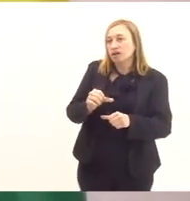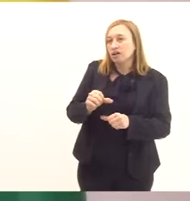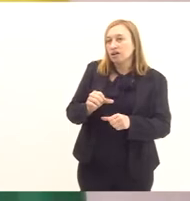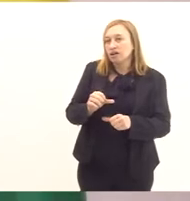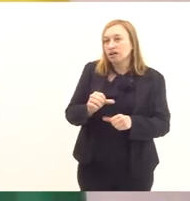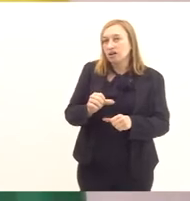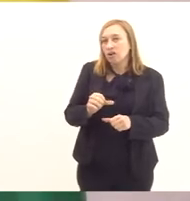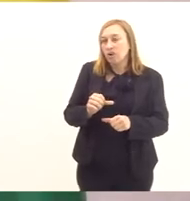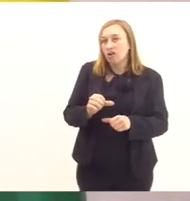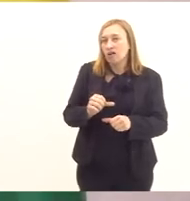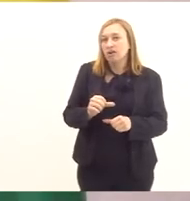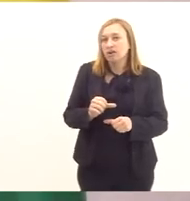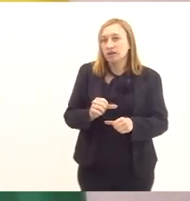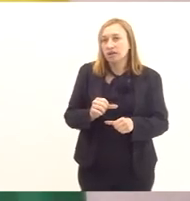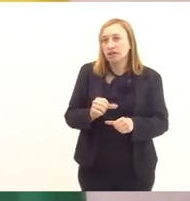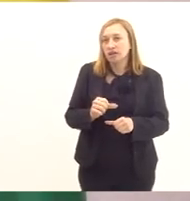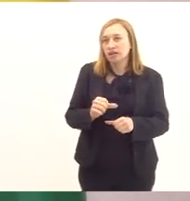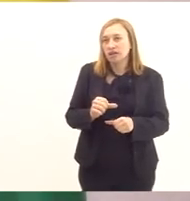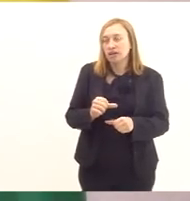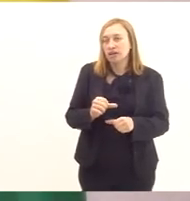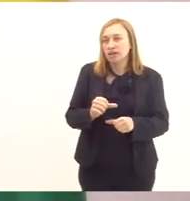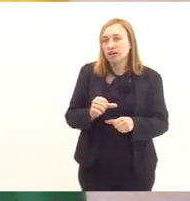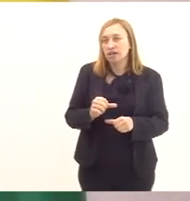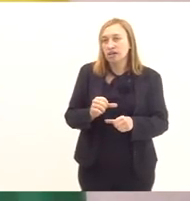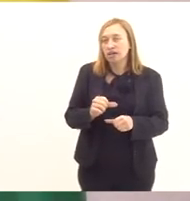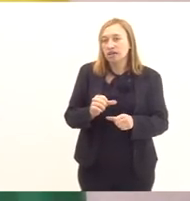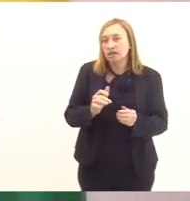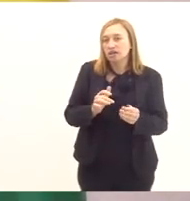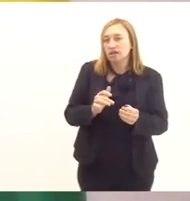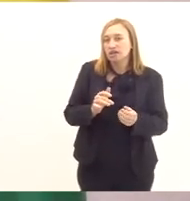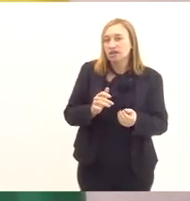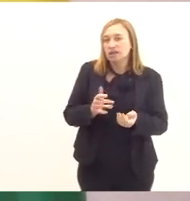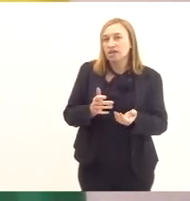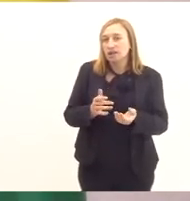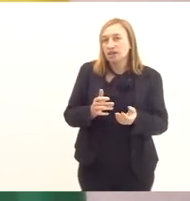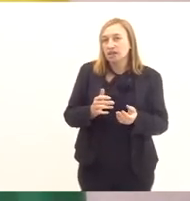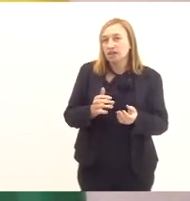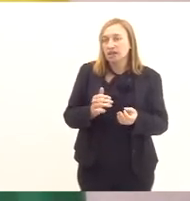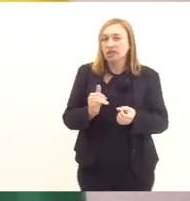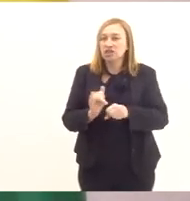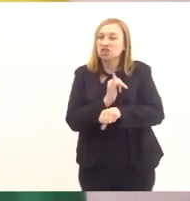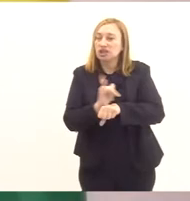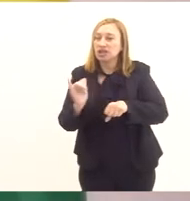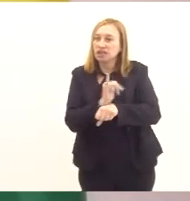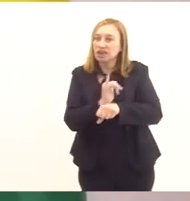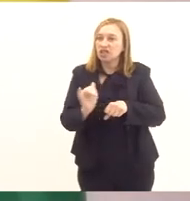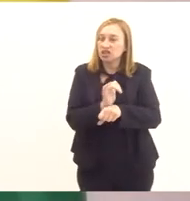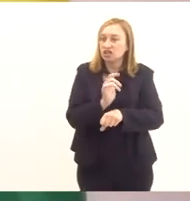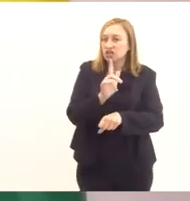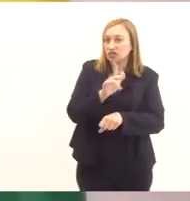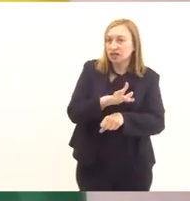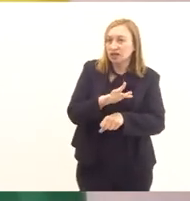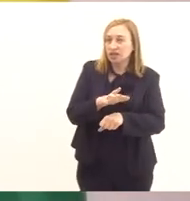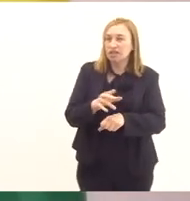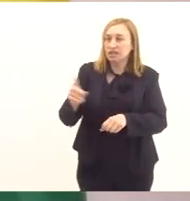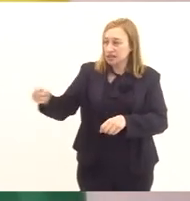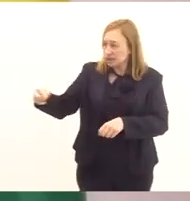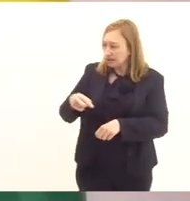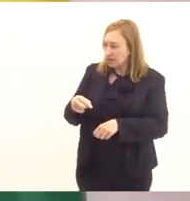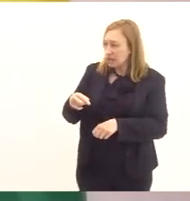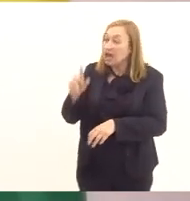que ele veio aqui toda vez que ele vem aqui ele resolve Deputado Alexandre conta a história de Petrópolis